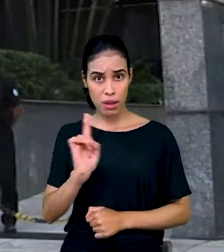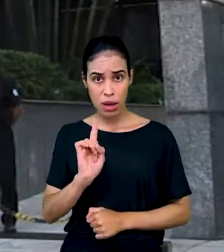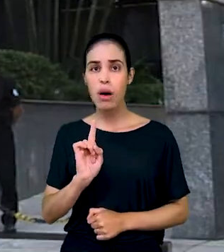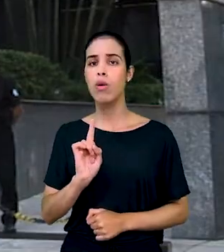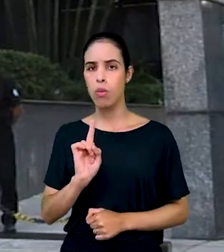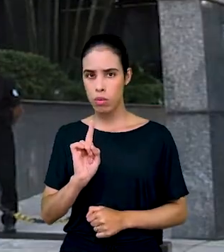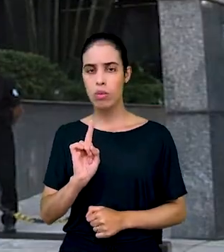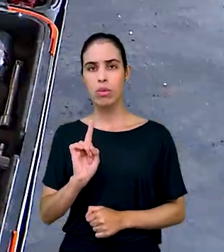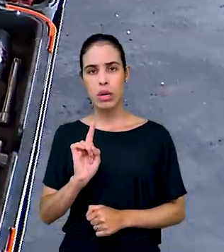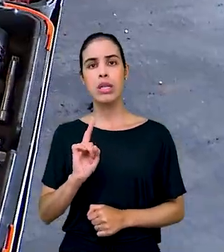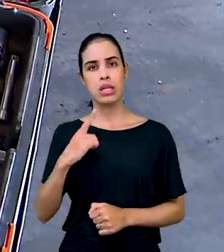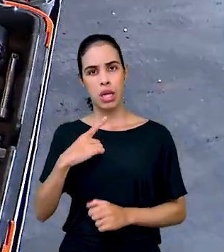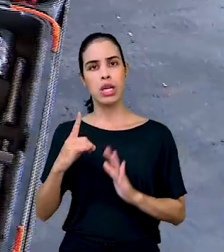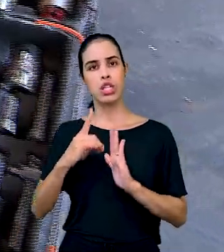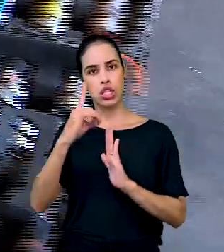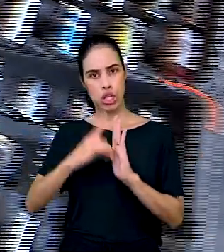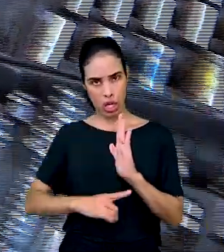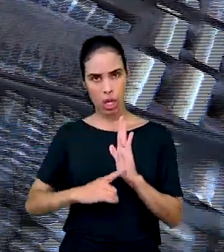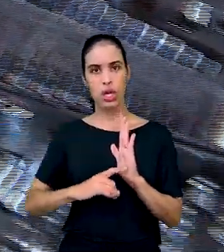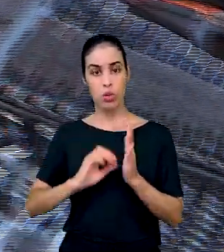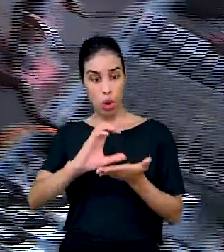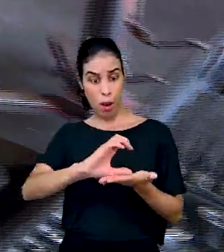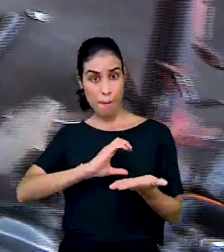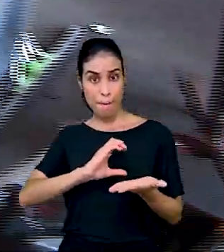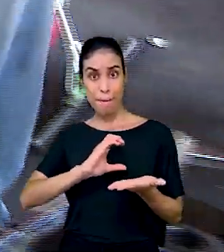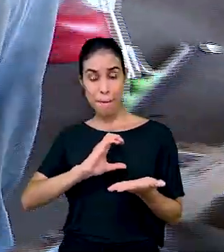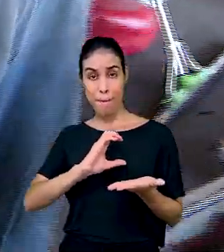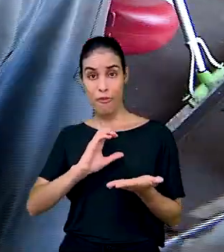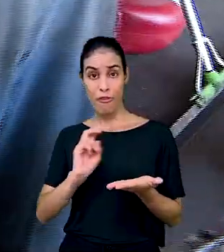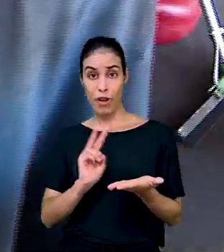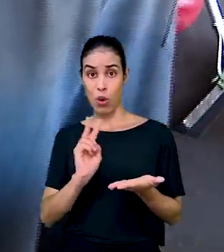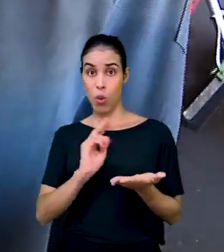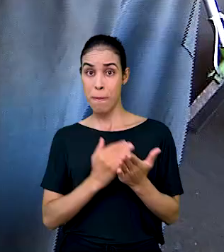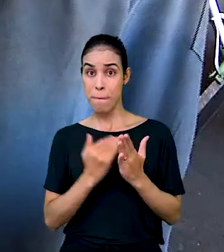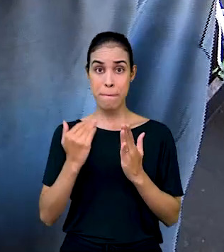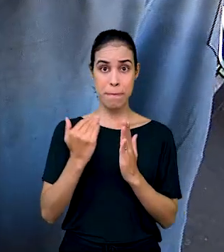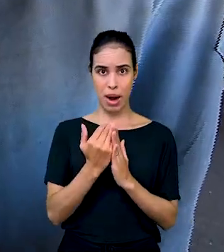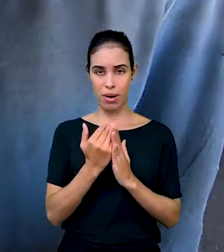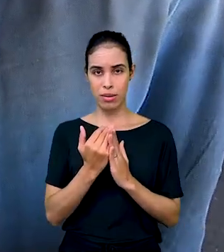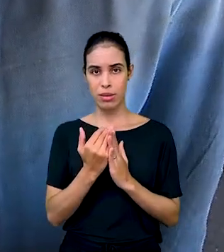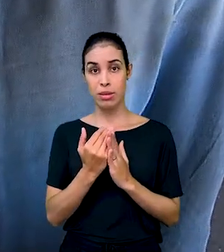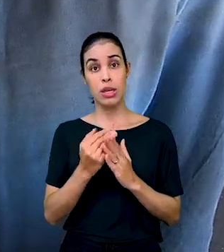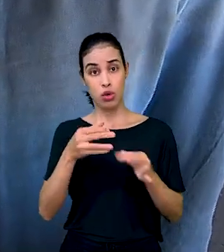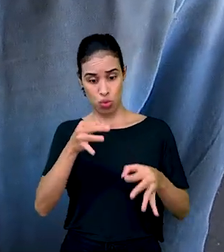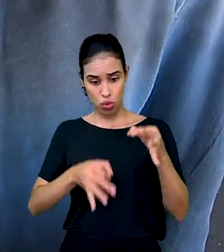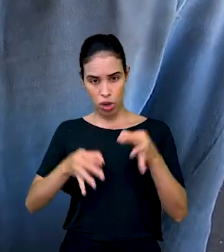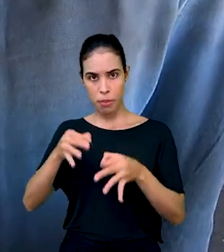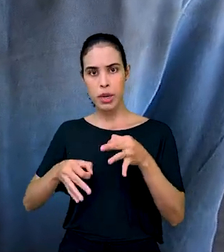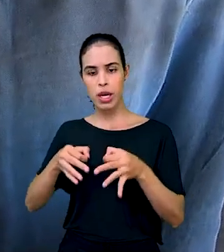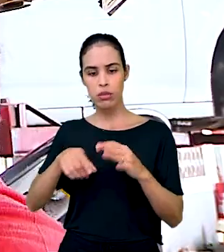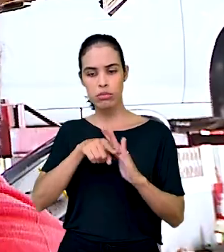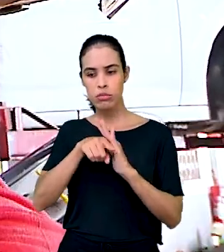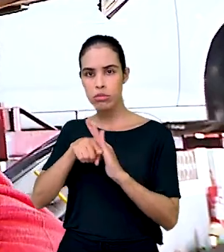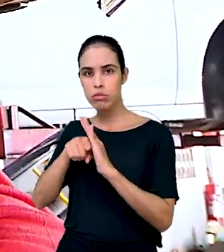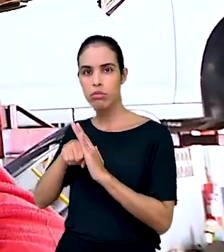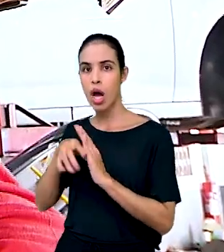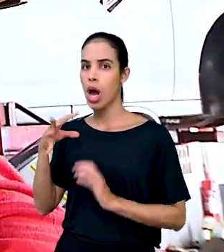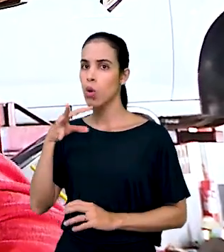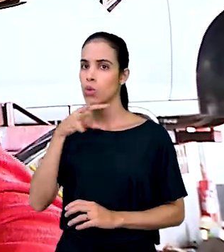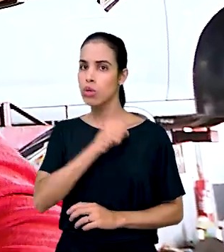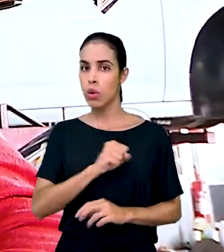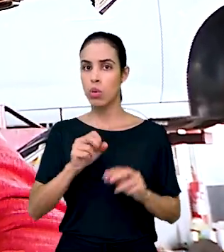é lícito e só geraria o direito ao adicional em grau máximo, o que foi reconhecido na sentença. A